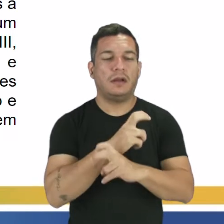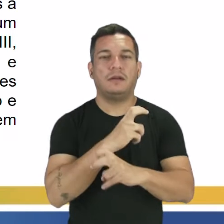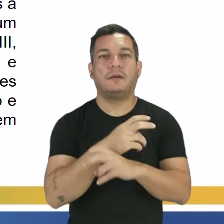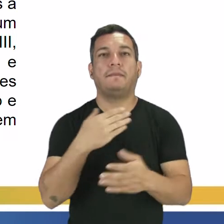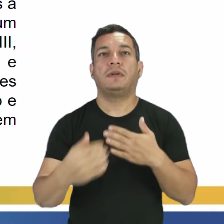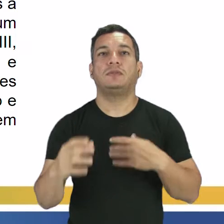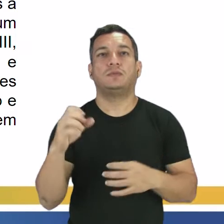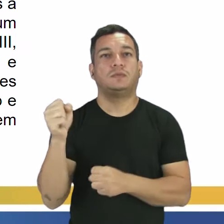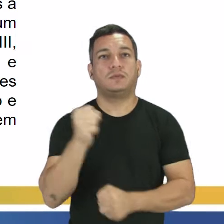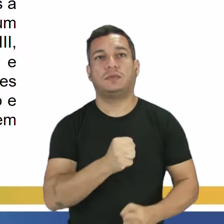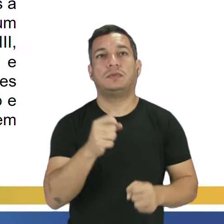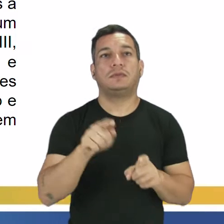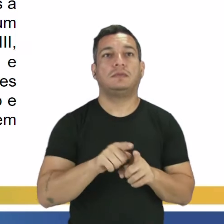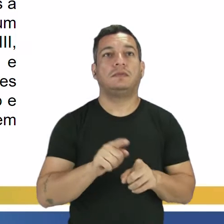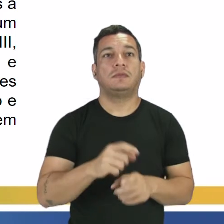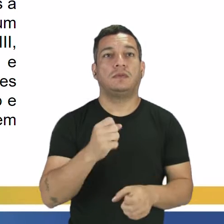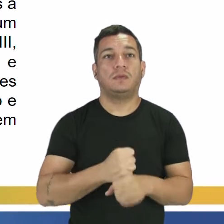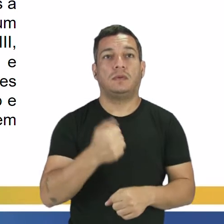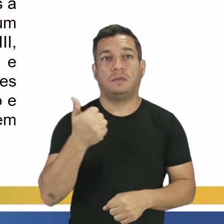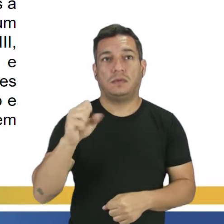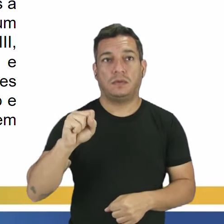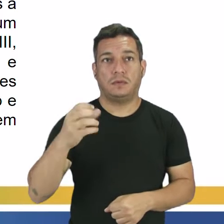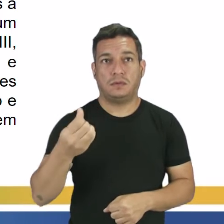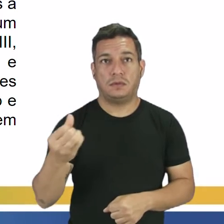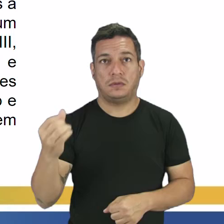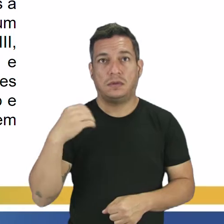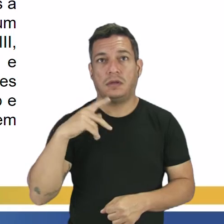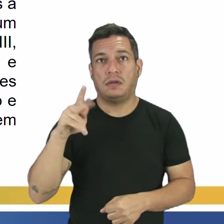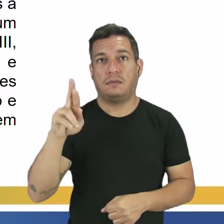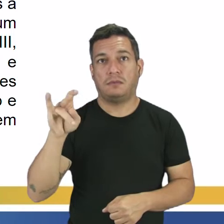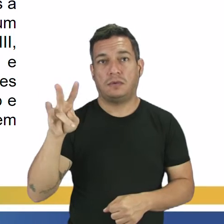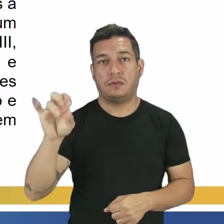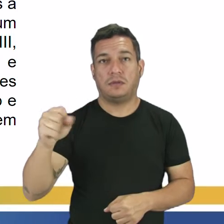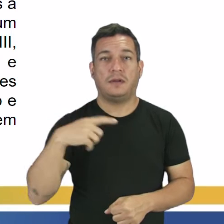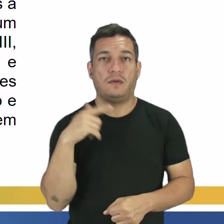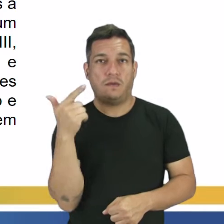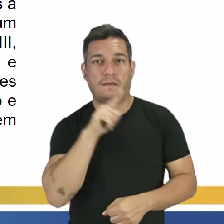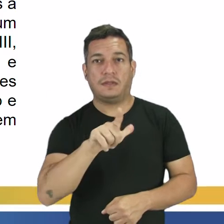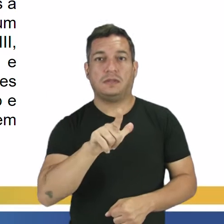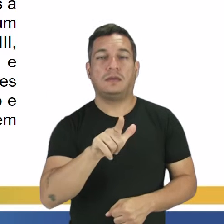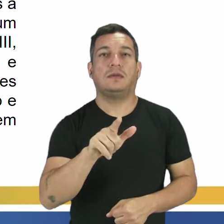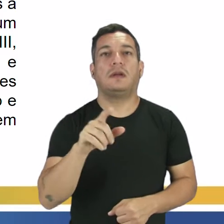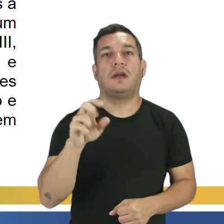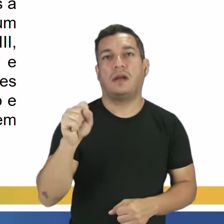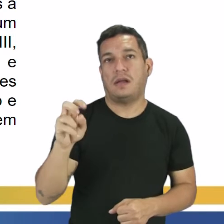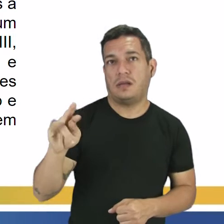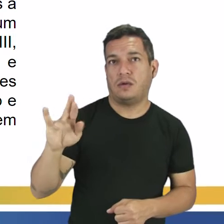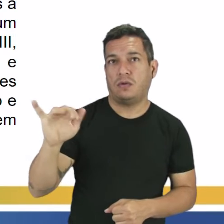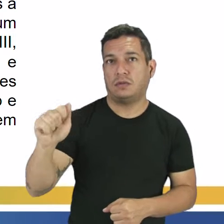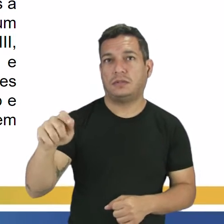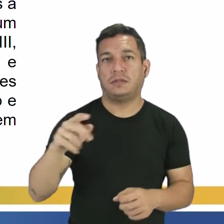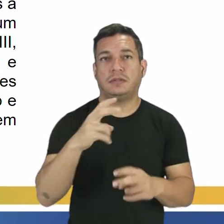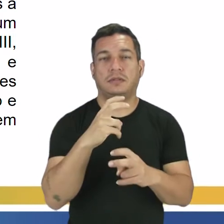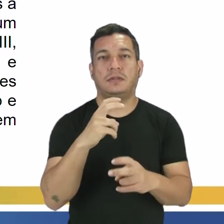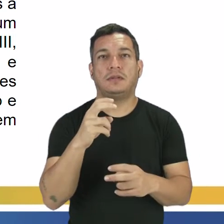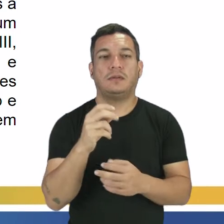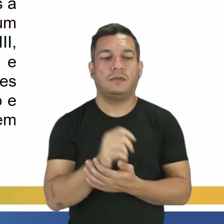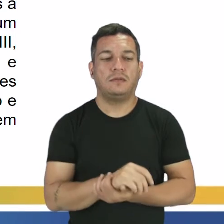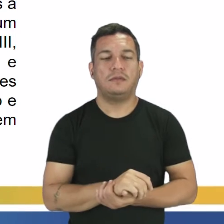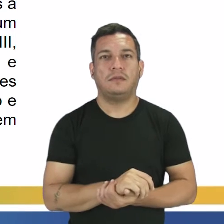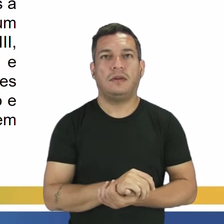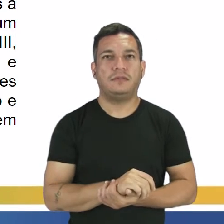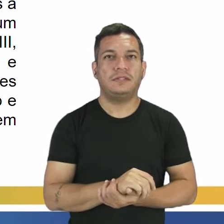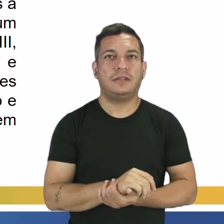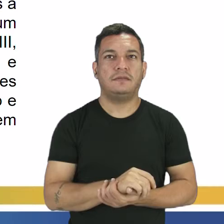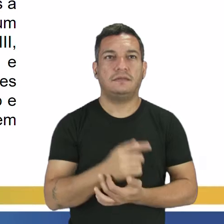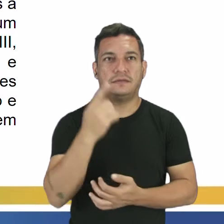1866, liderada por Bismarck, a Prússia venceu a Áustria na guerra e passou a dominar os estados